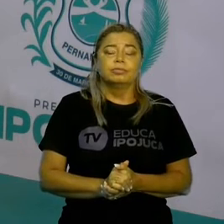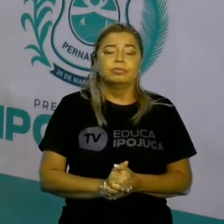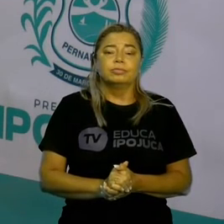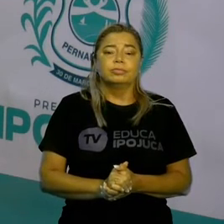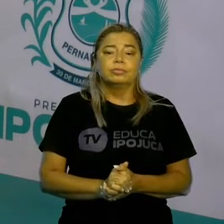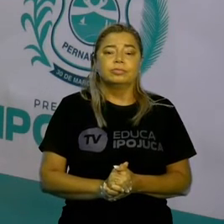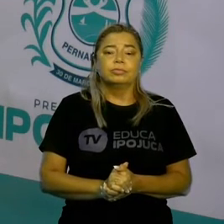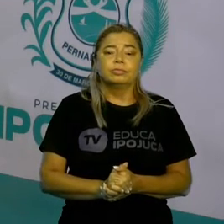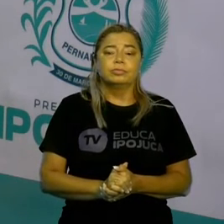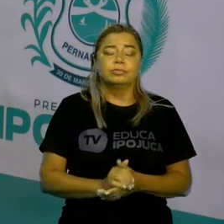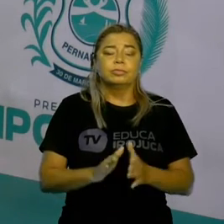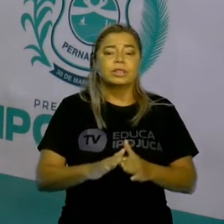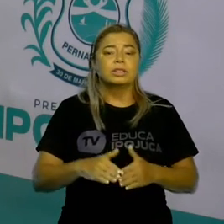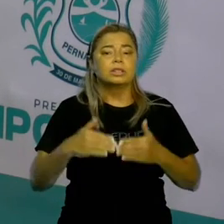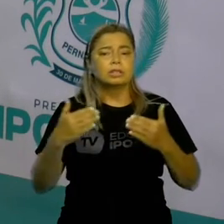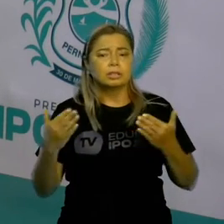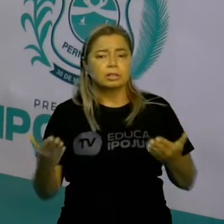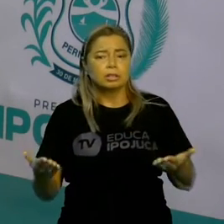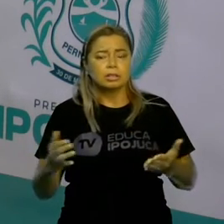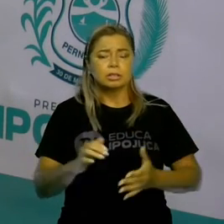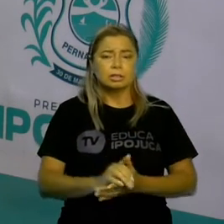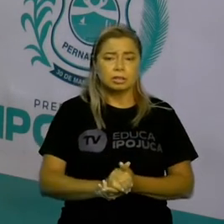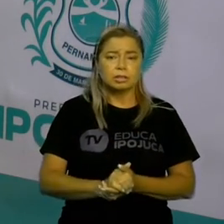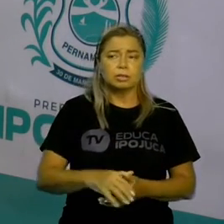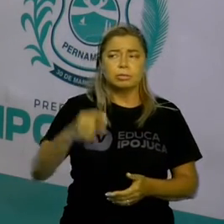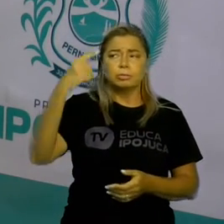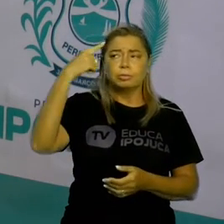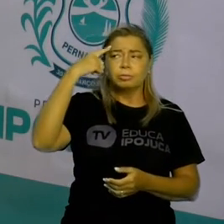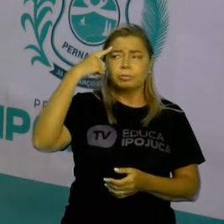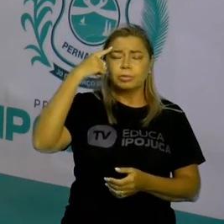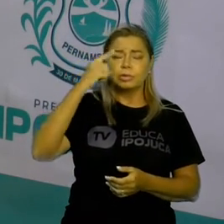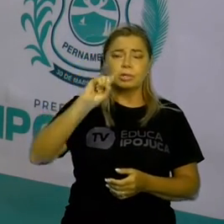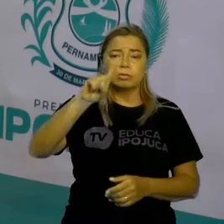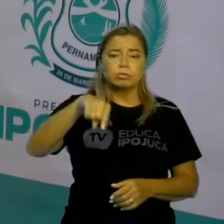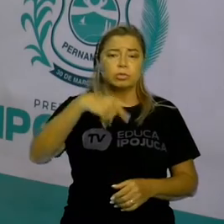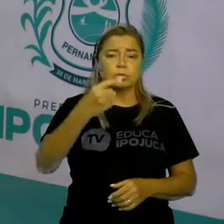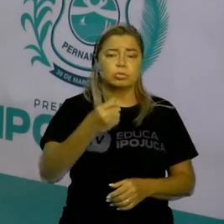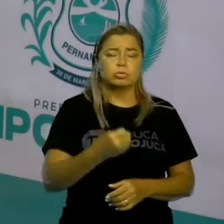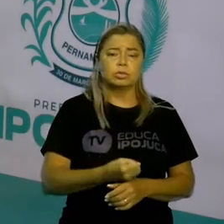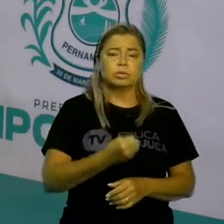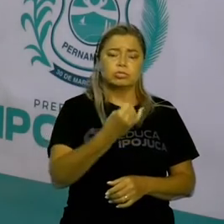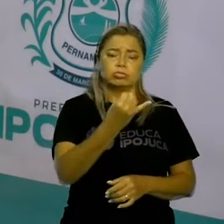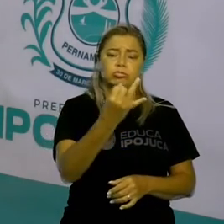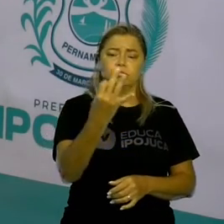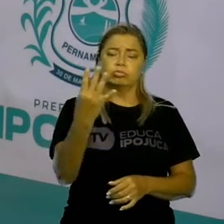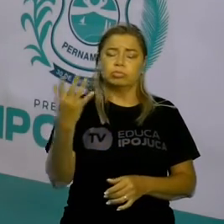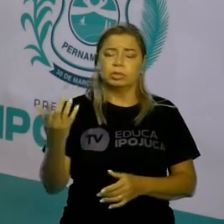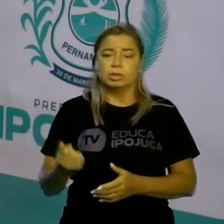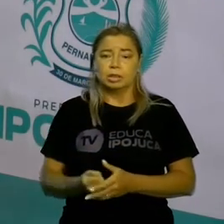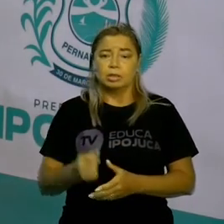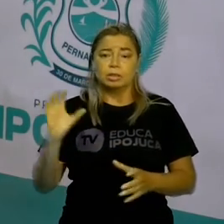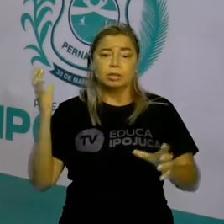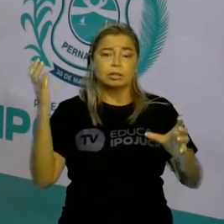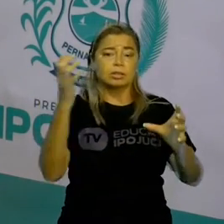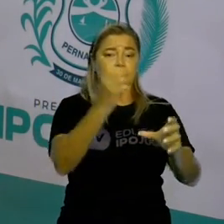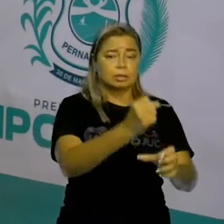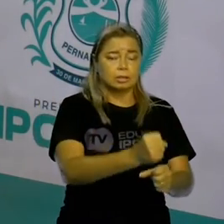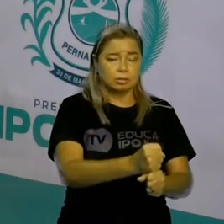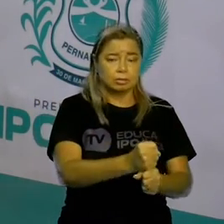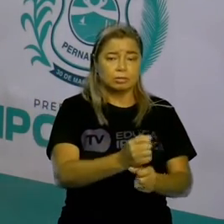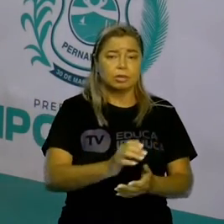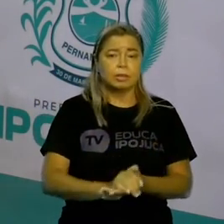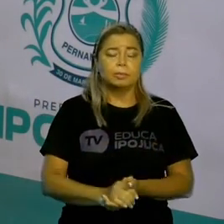Então, a gente vai pensar algumas outras quantidades e calcular elas. Então, você pode